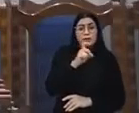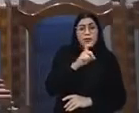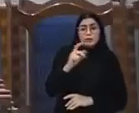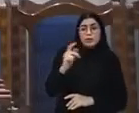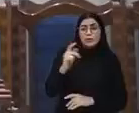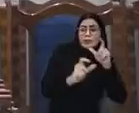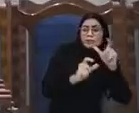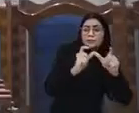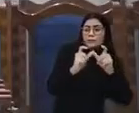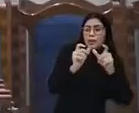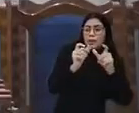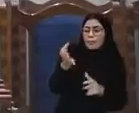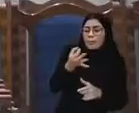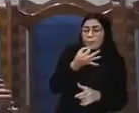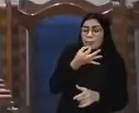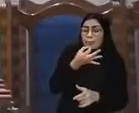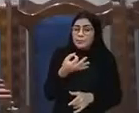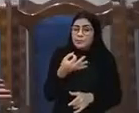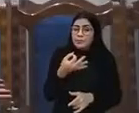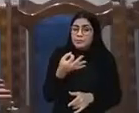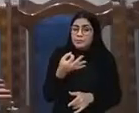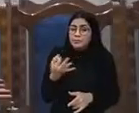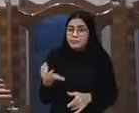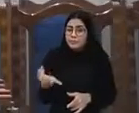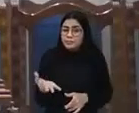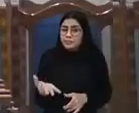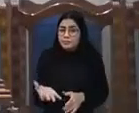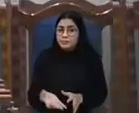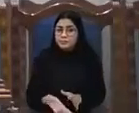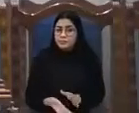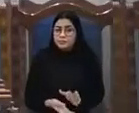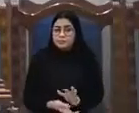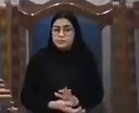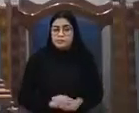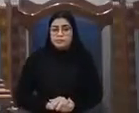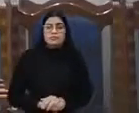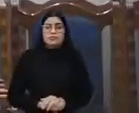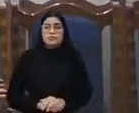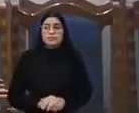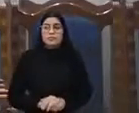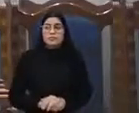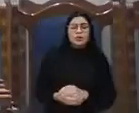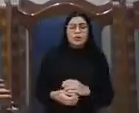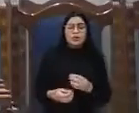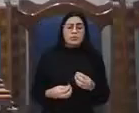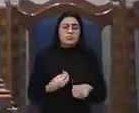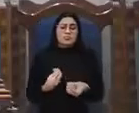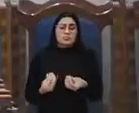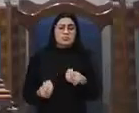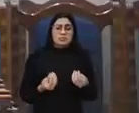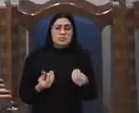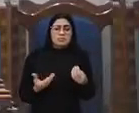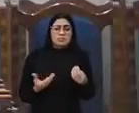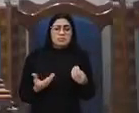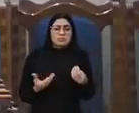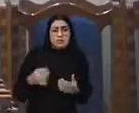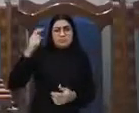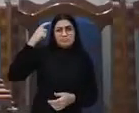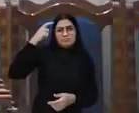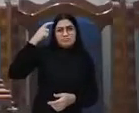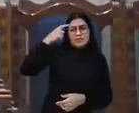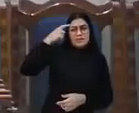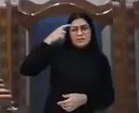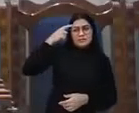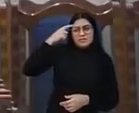a sua opinião em suas mentes, algo que não fosse de suas filosofias. Eles não